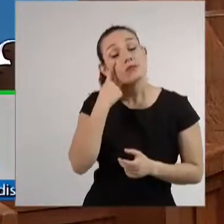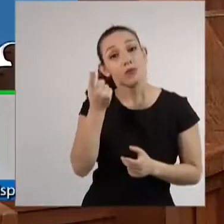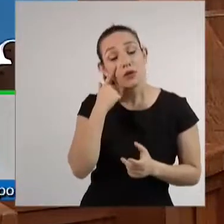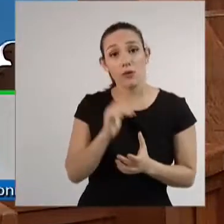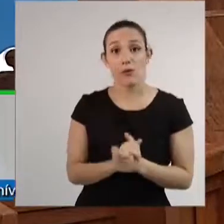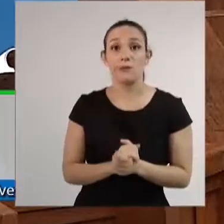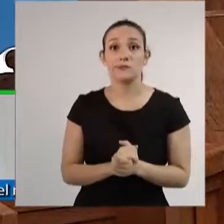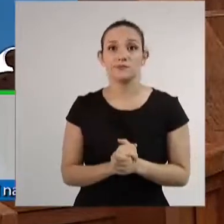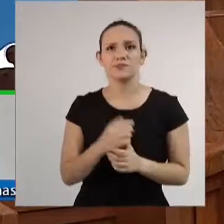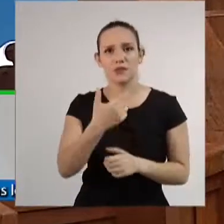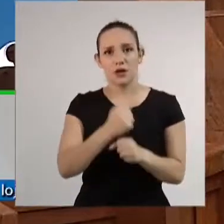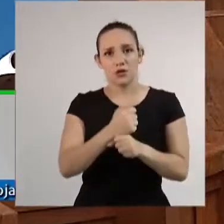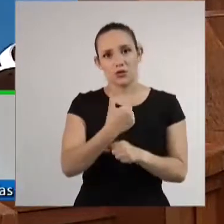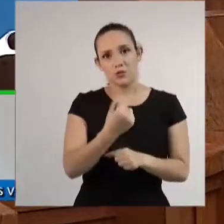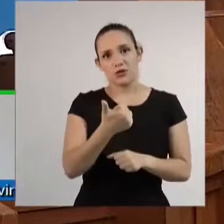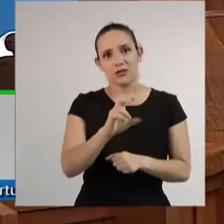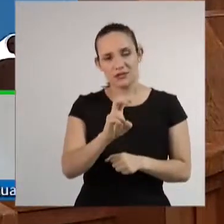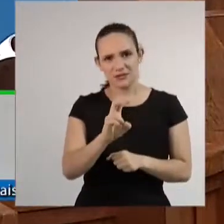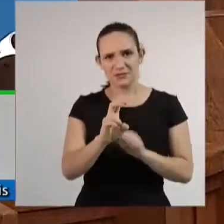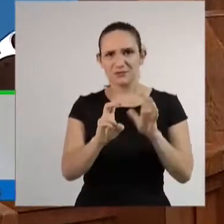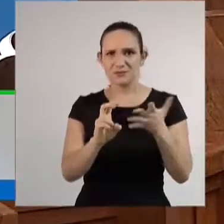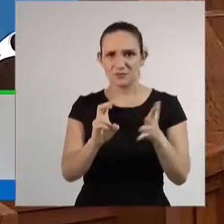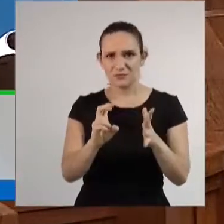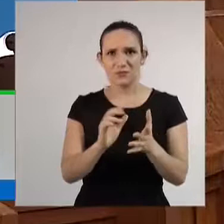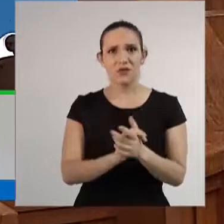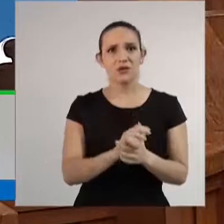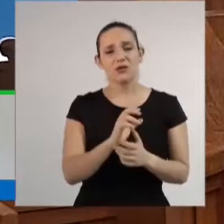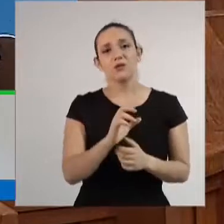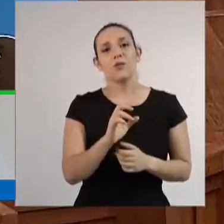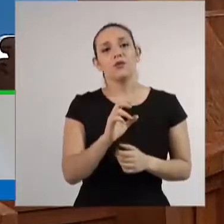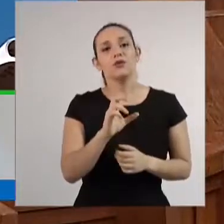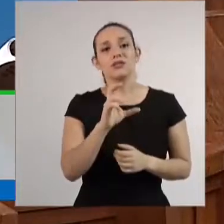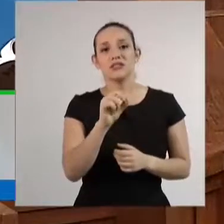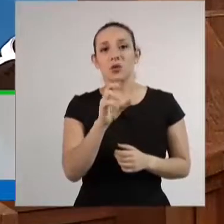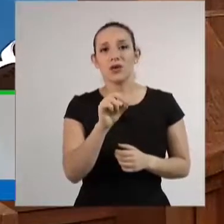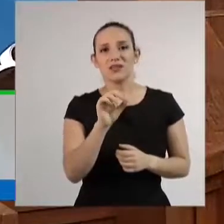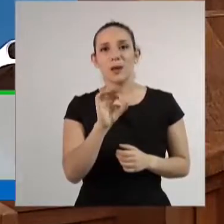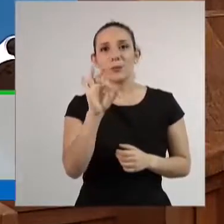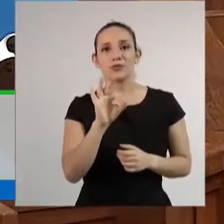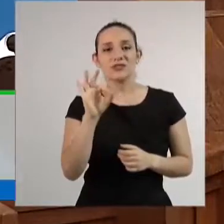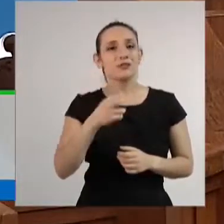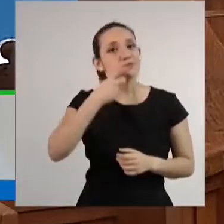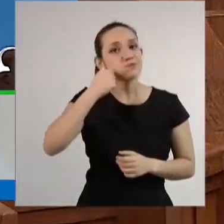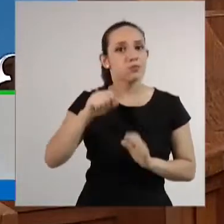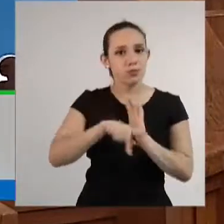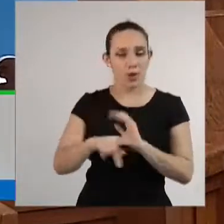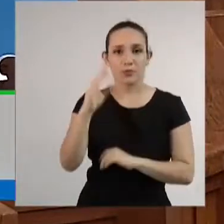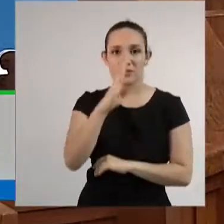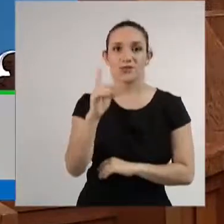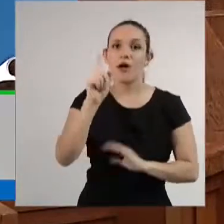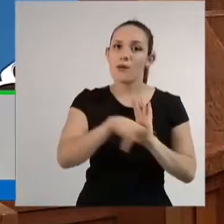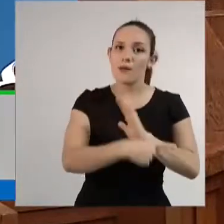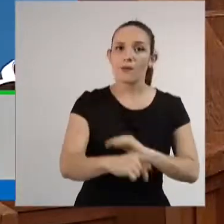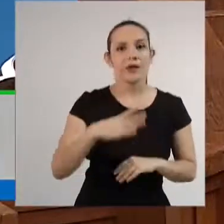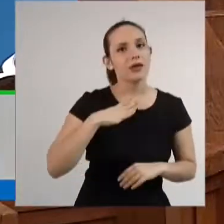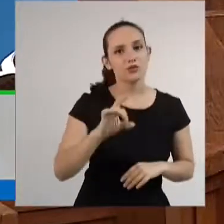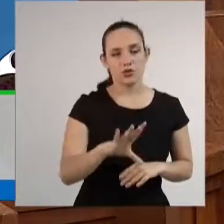55,3% da renda nacional e a participação da renda dos 50% mais pobres era de